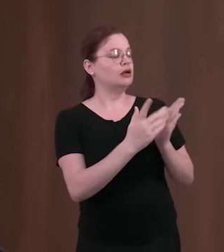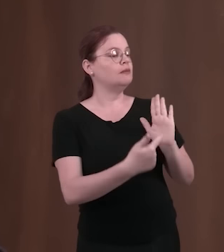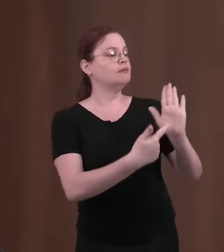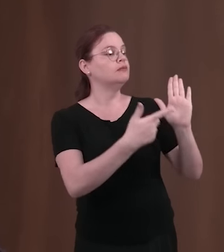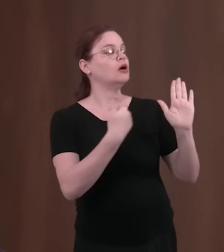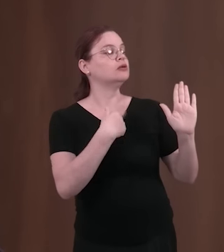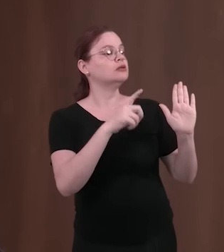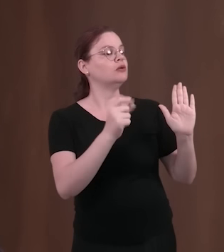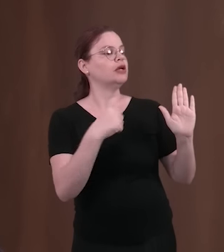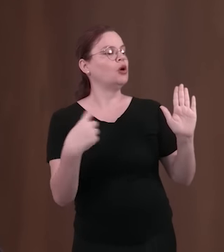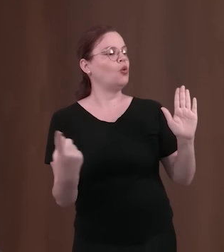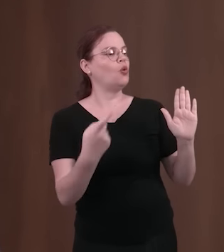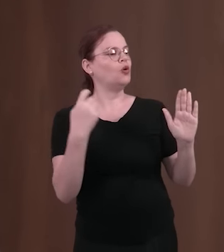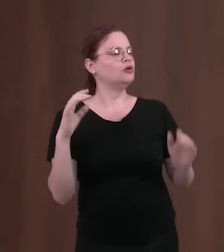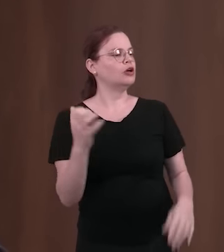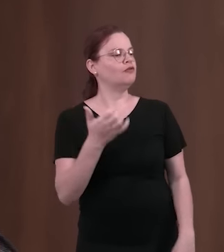adorarás.